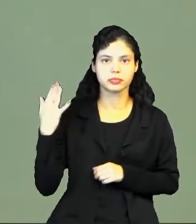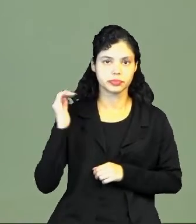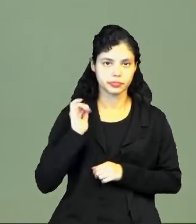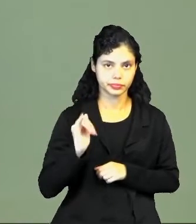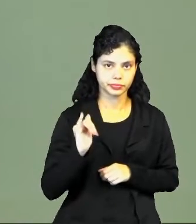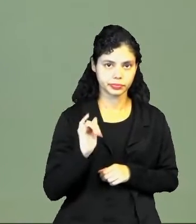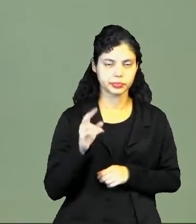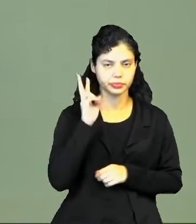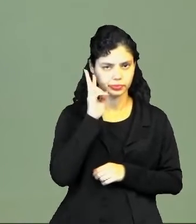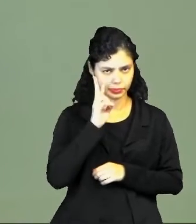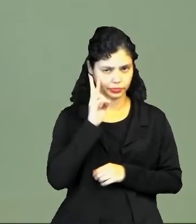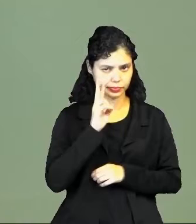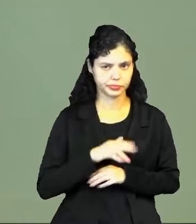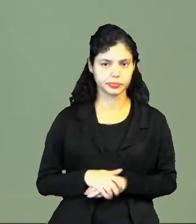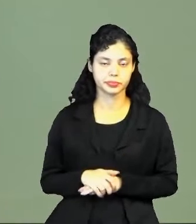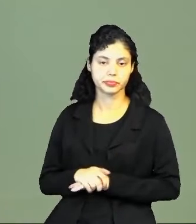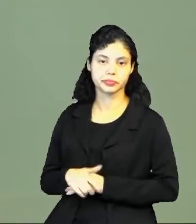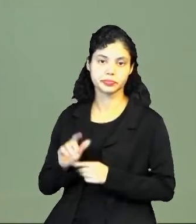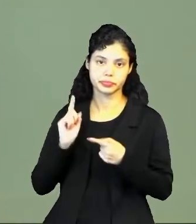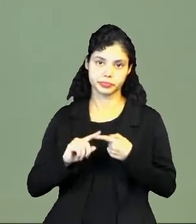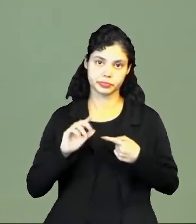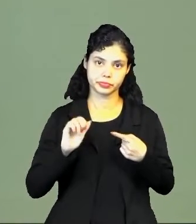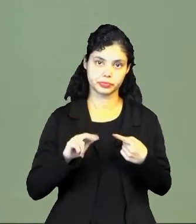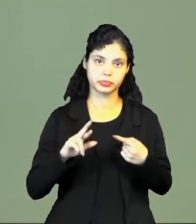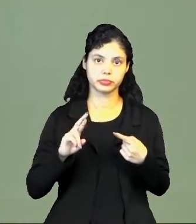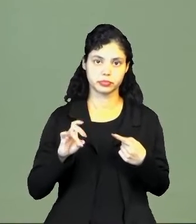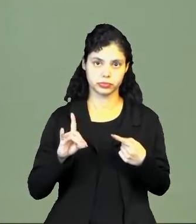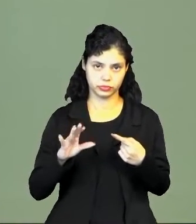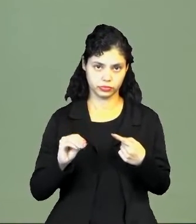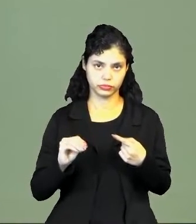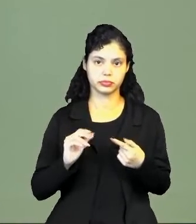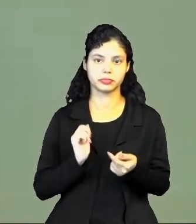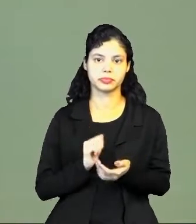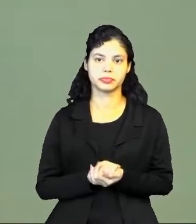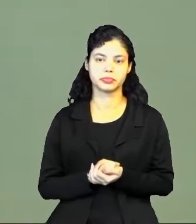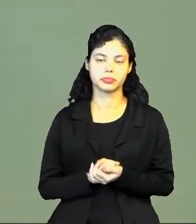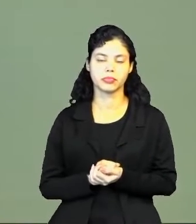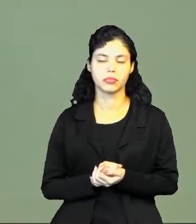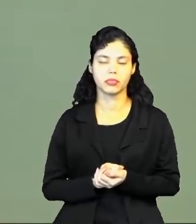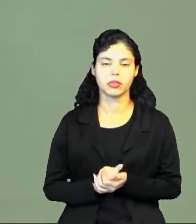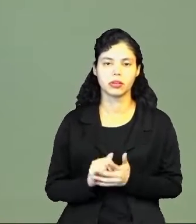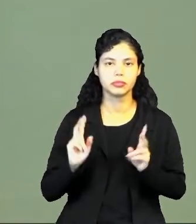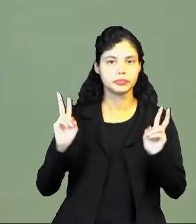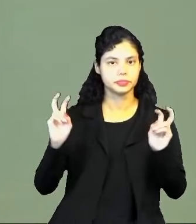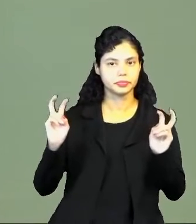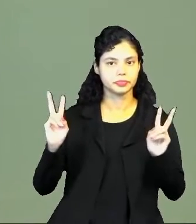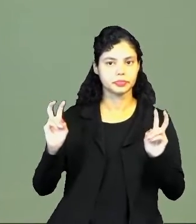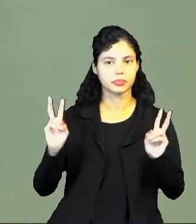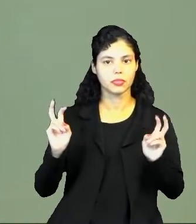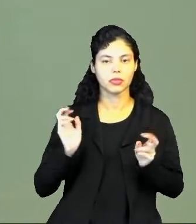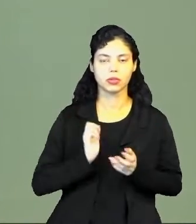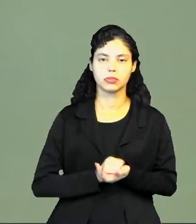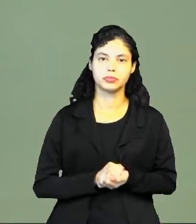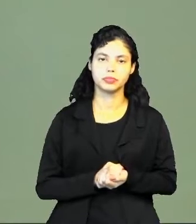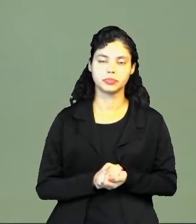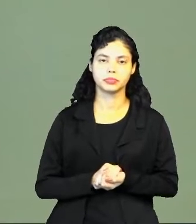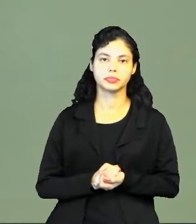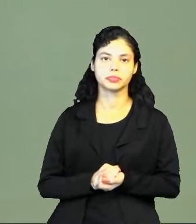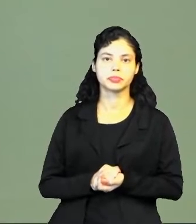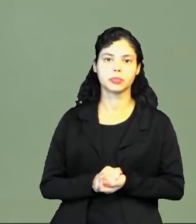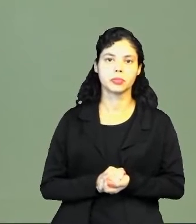narrativa. Vamos relembrar? Falamos sobre o enredo, né, que é o assunto, o tema abordado aí na nossa